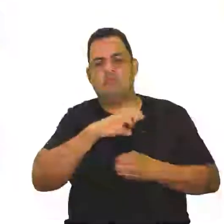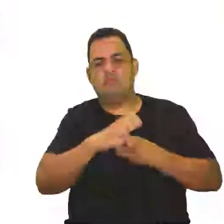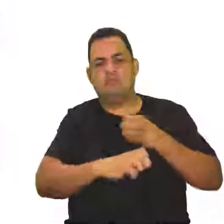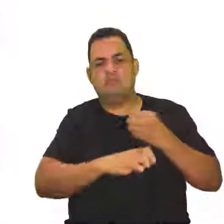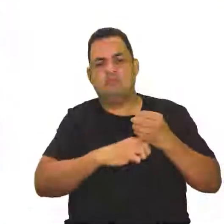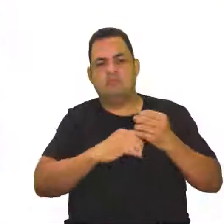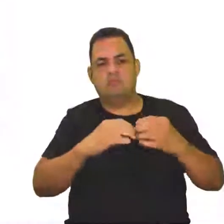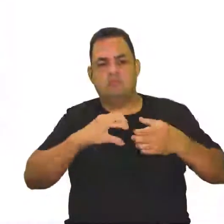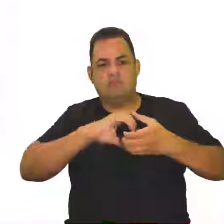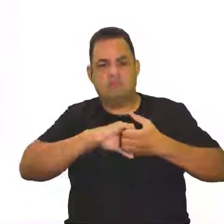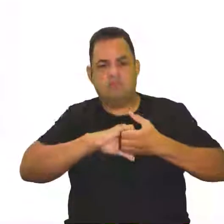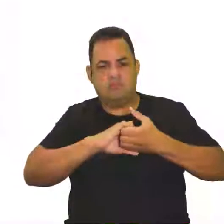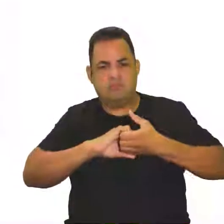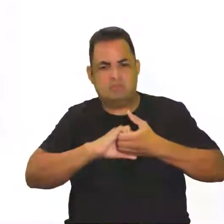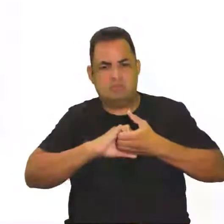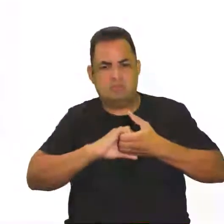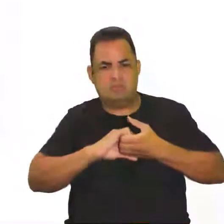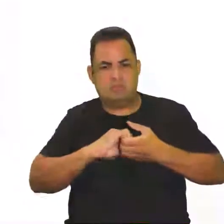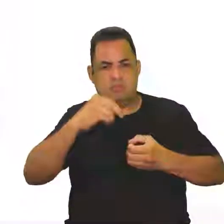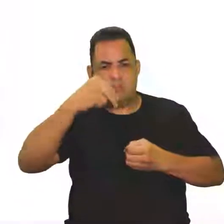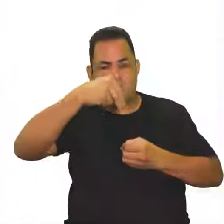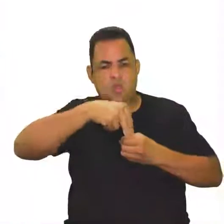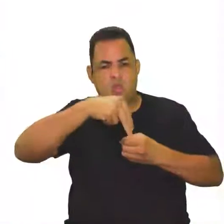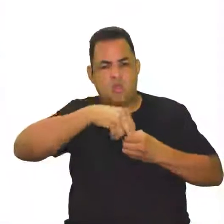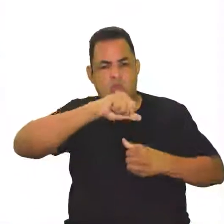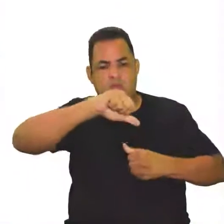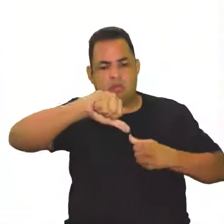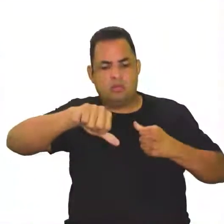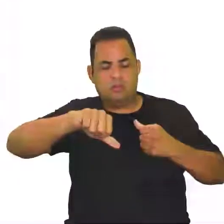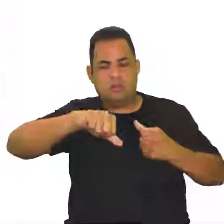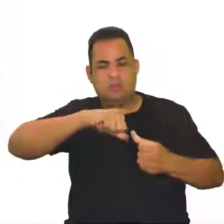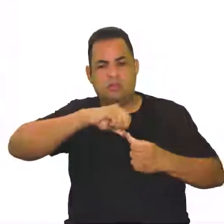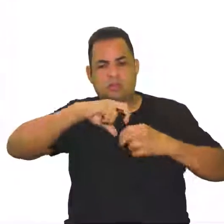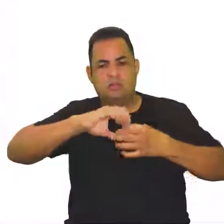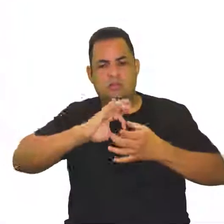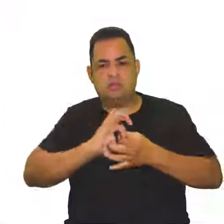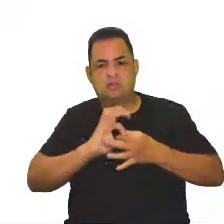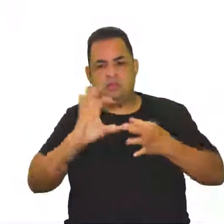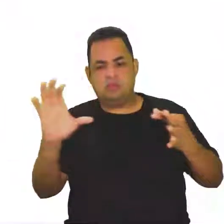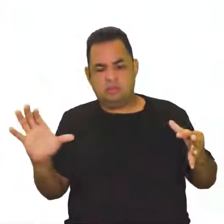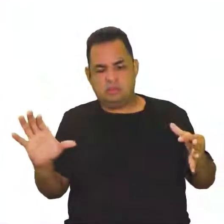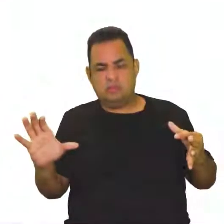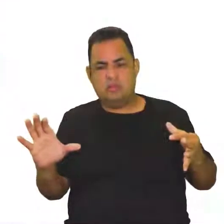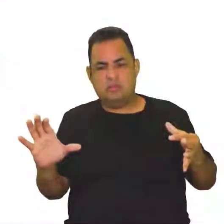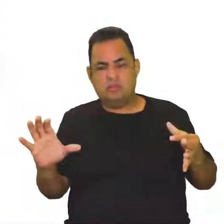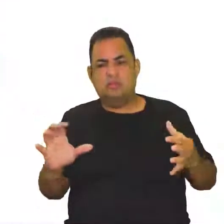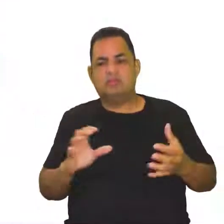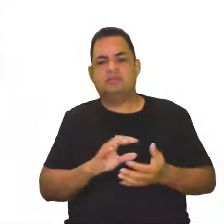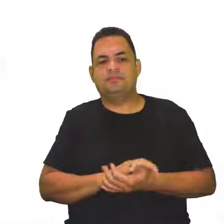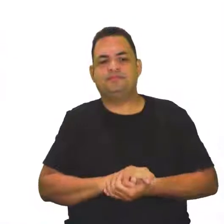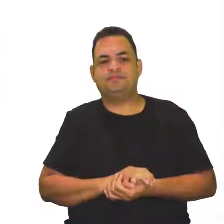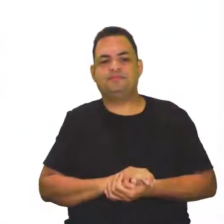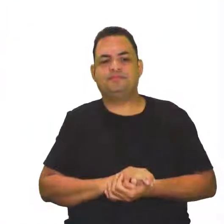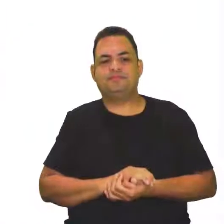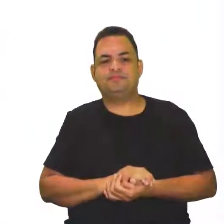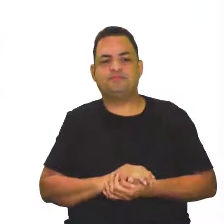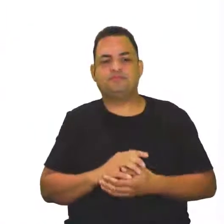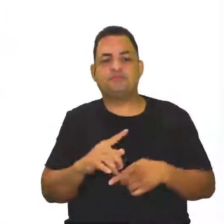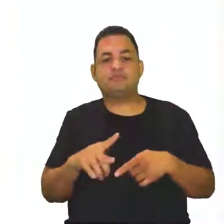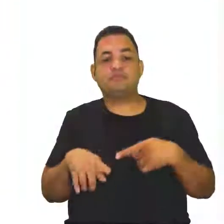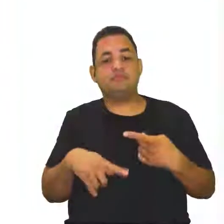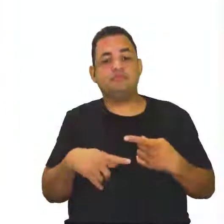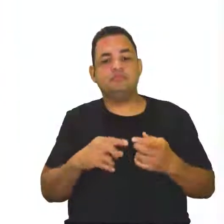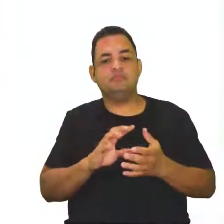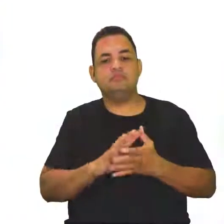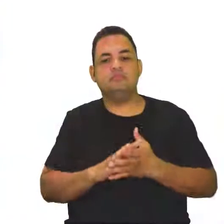estavam presos se tornam elétrons livres e, como